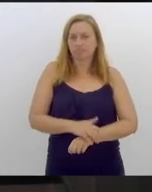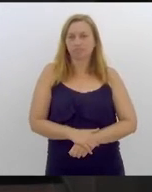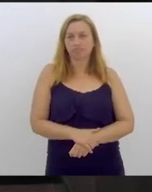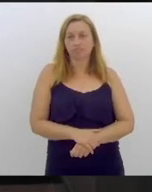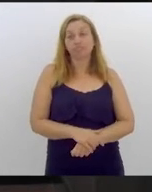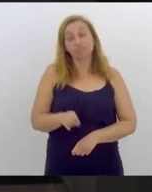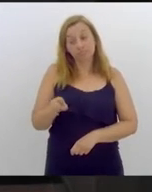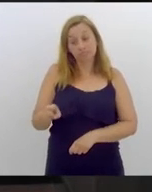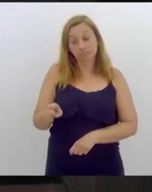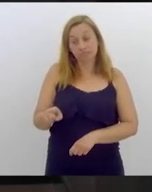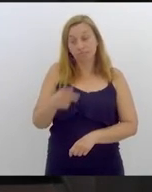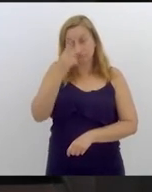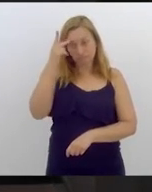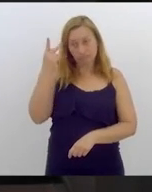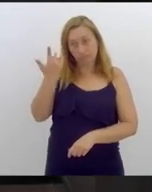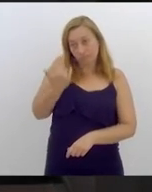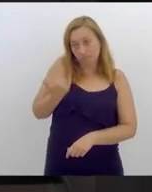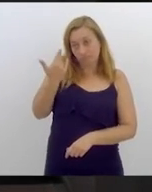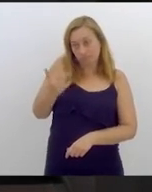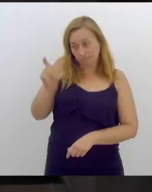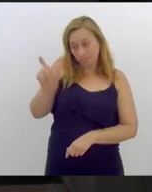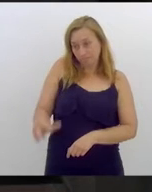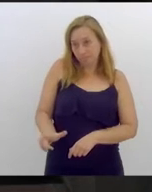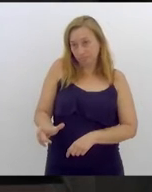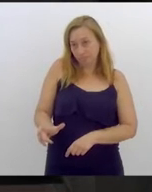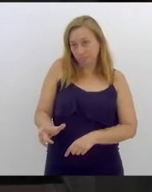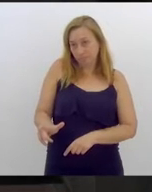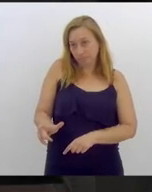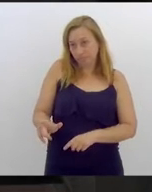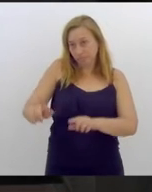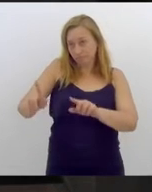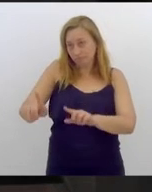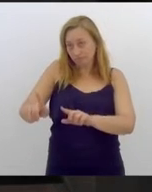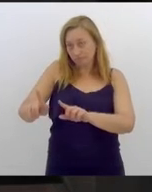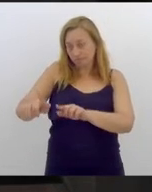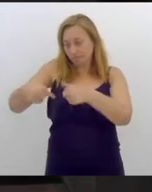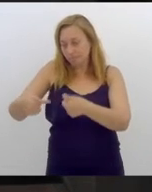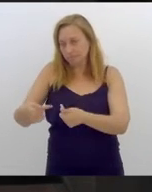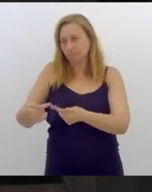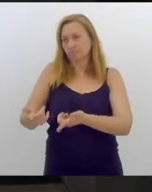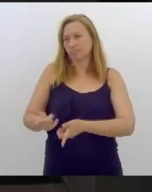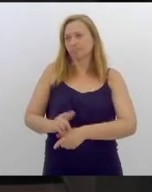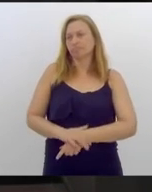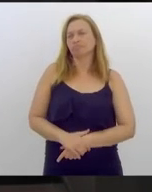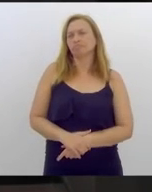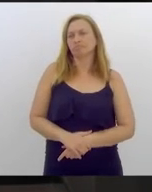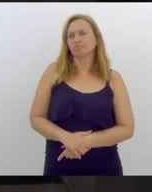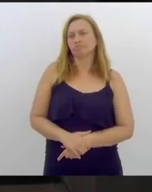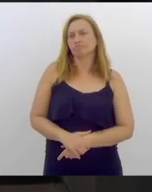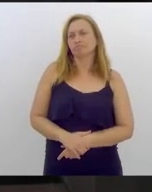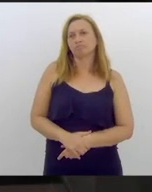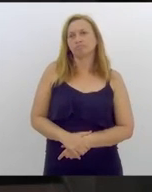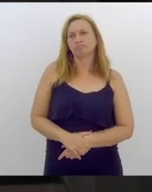e esse cidadão comum se rebelasse não precisava dar tiro não se rebelasse